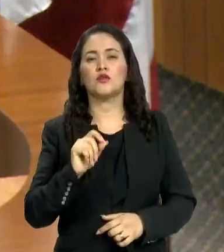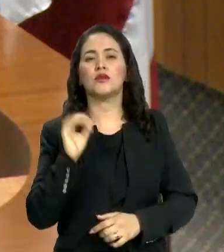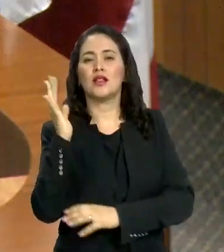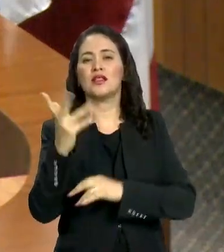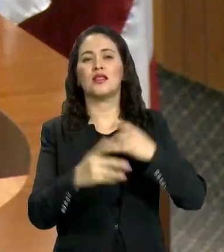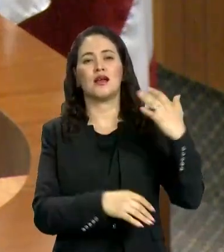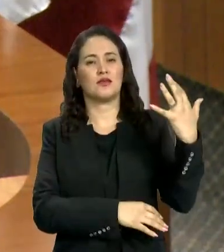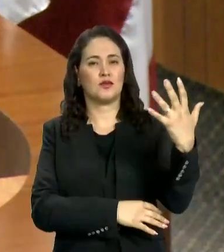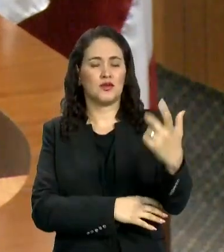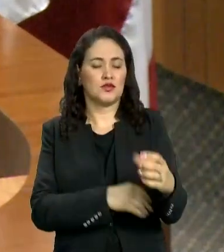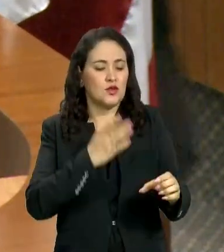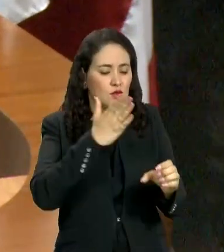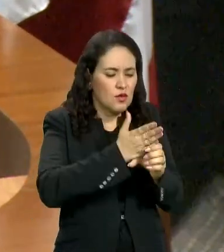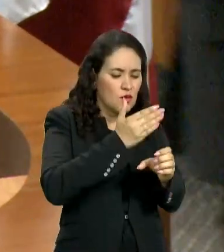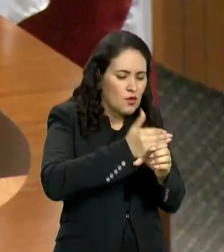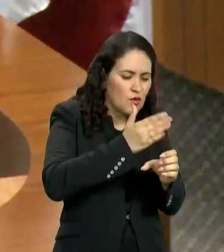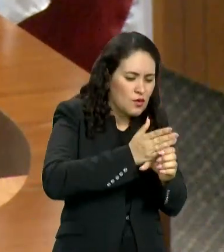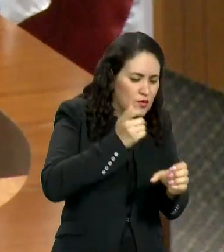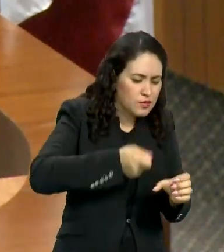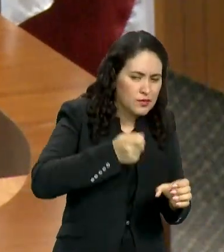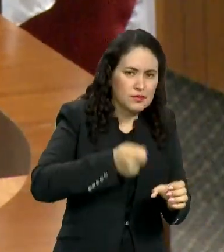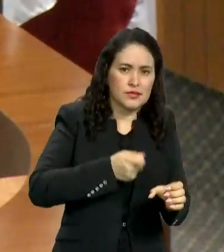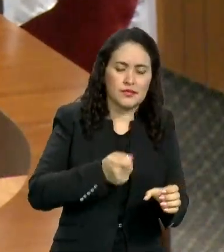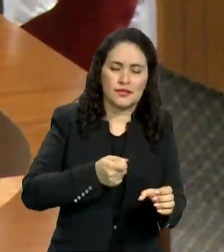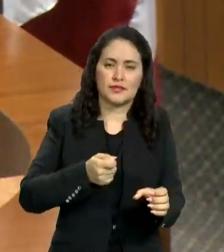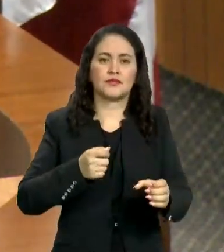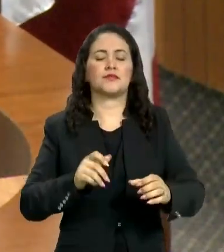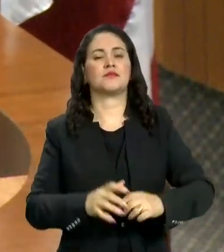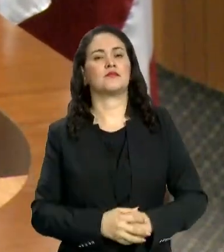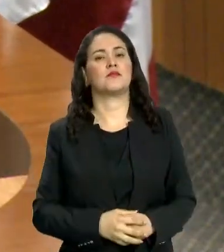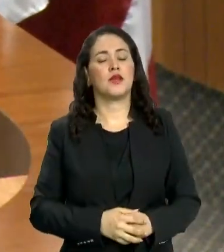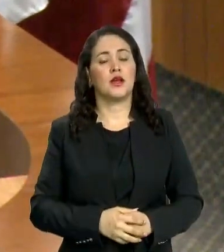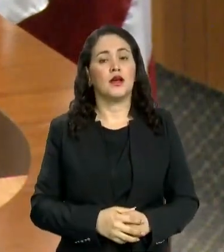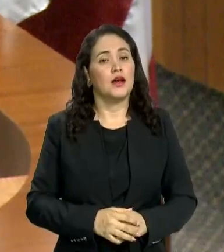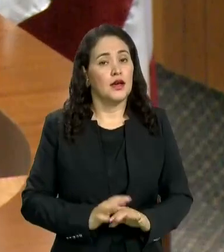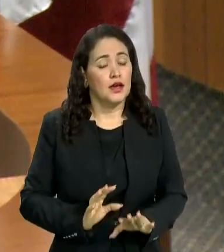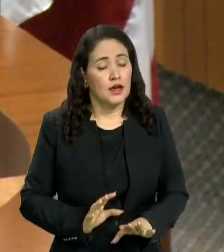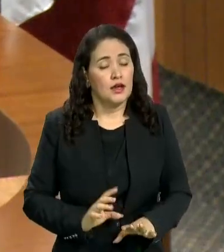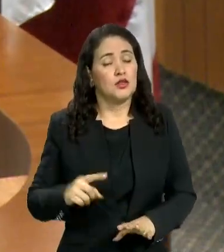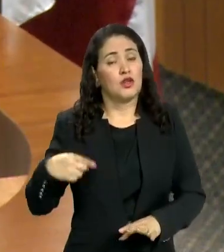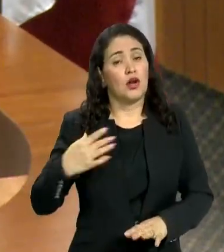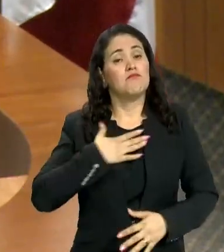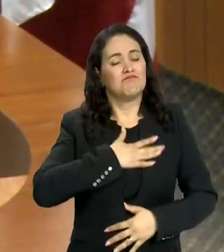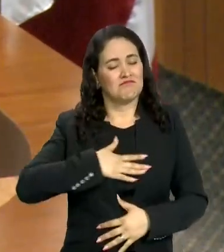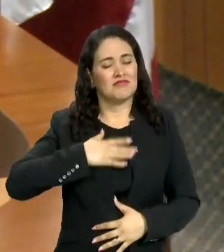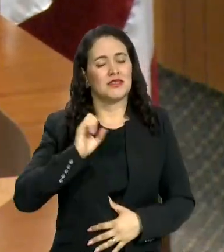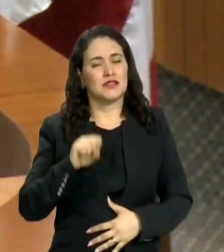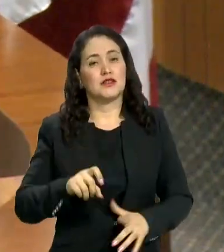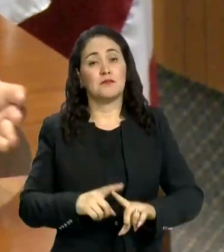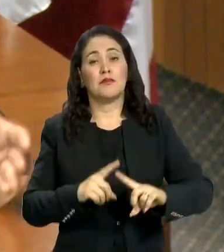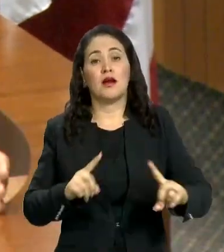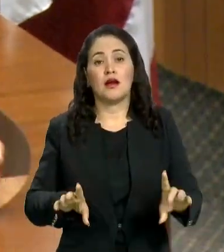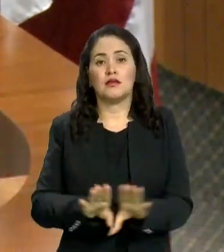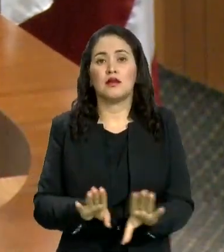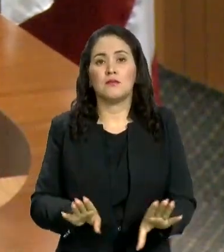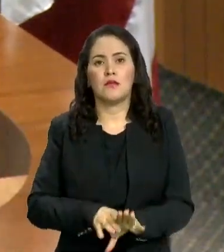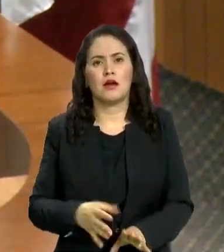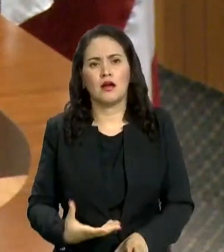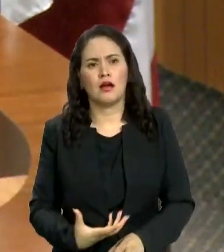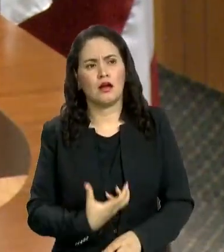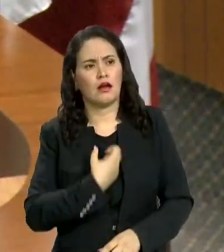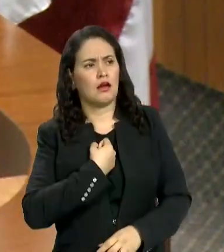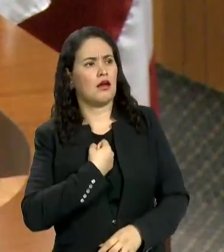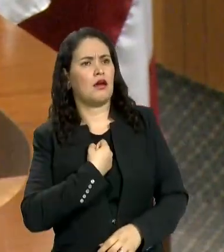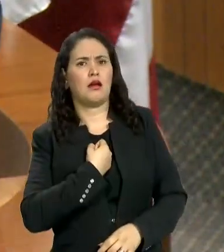Lula realmente não foi só alegria nesse naquele dia nos deparamos com o assassinato do quilombola